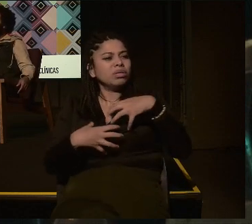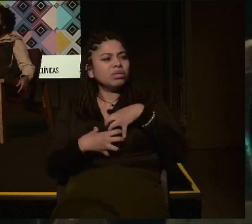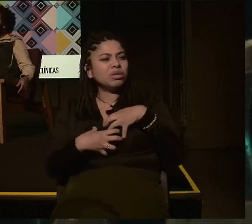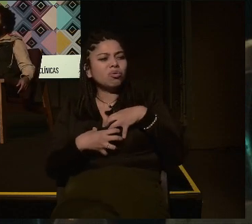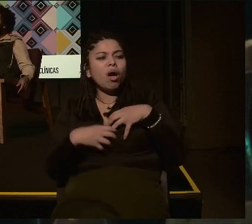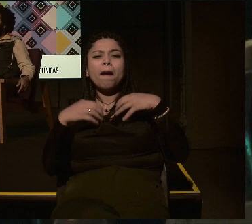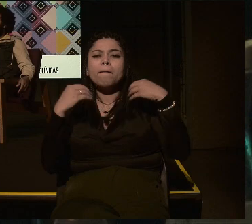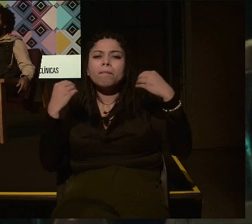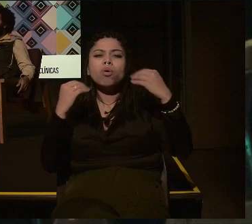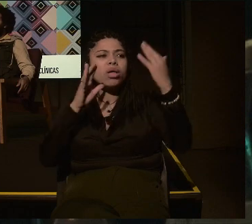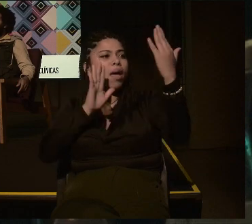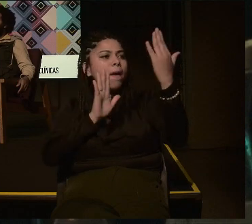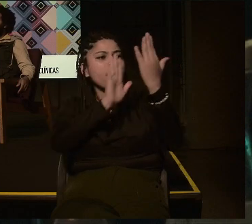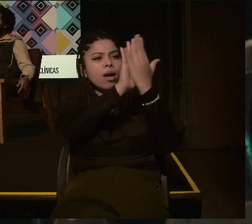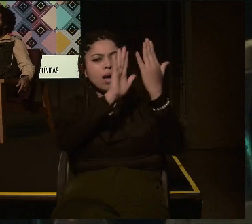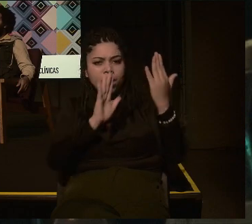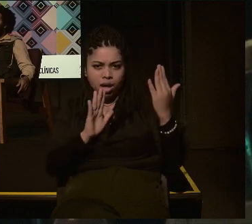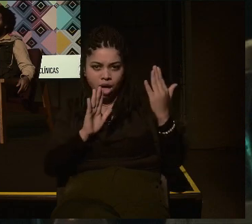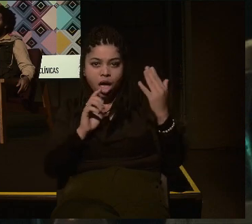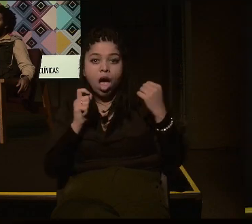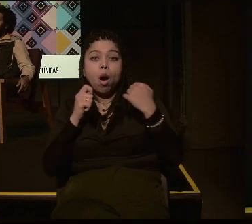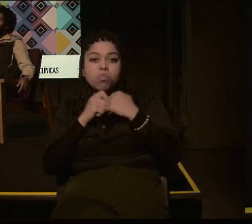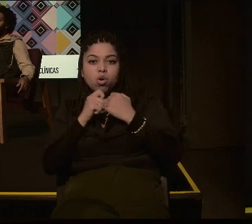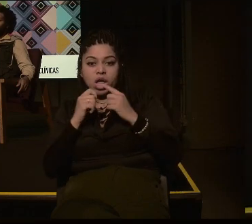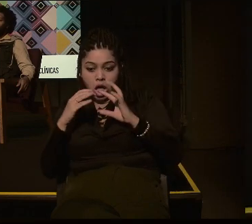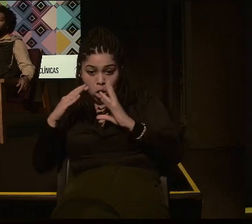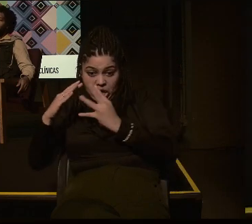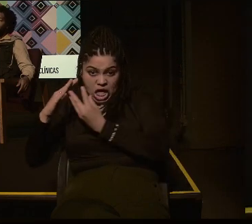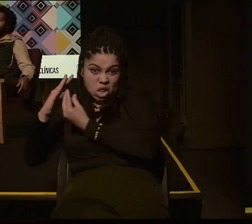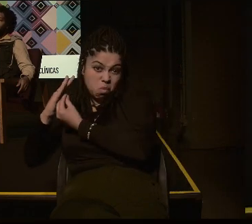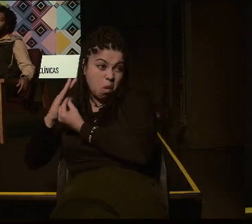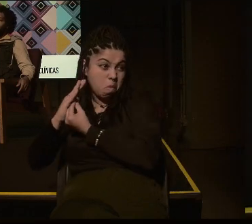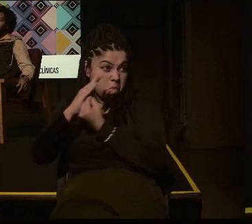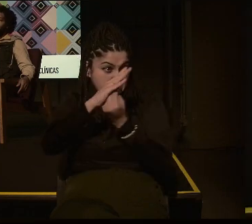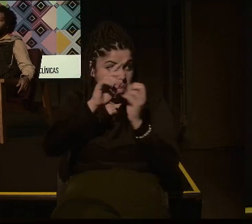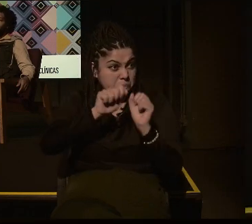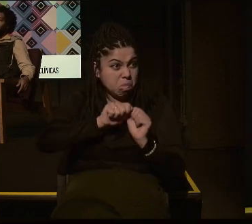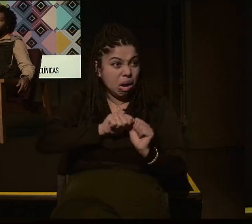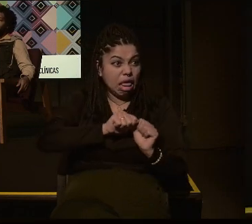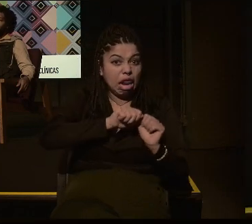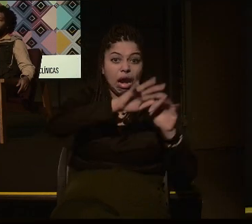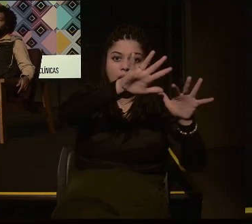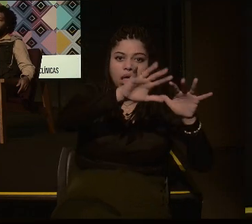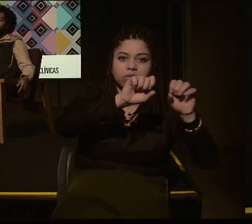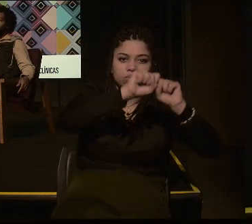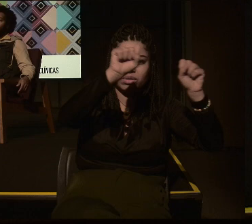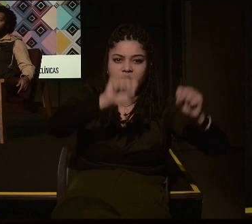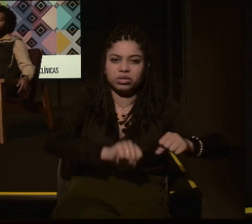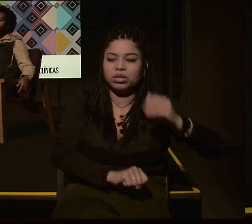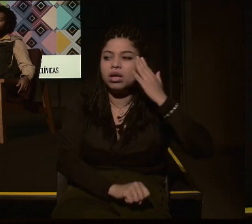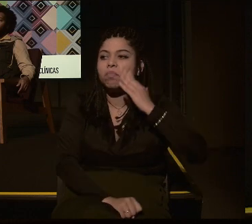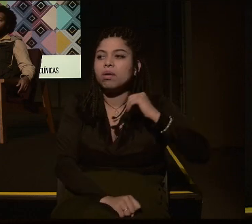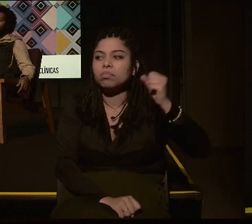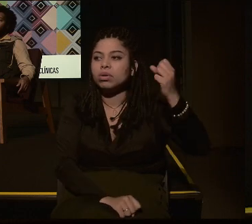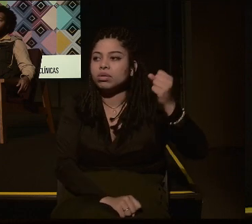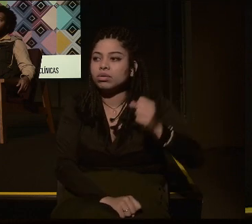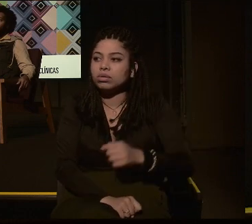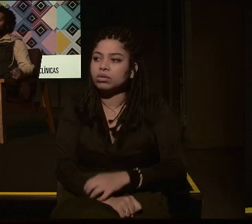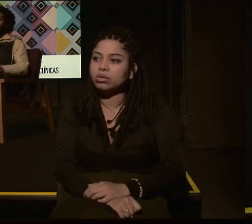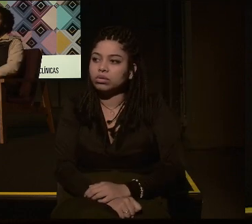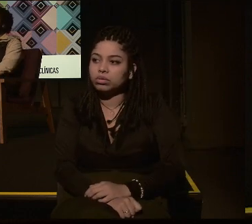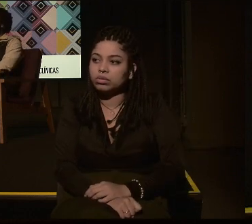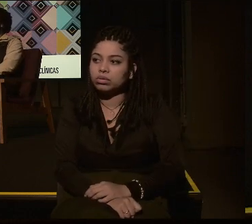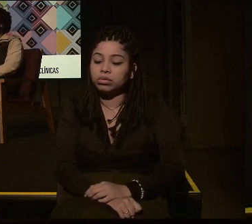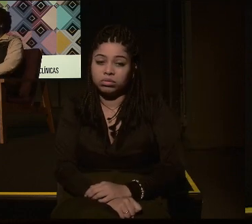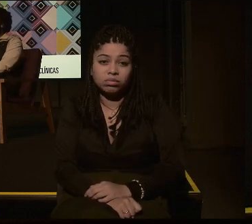por que enegrecer esse espaço e esse dispositivo que, em sua